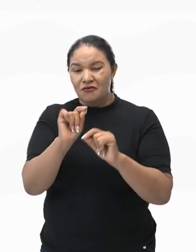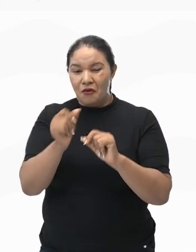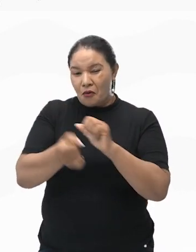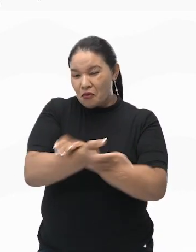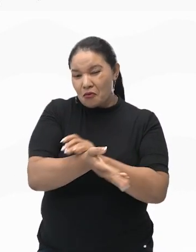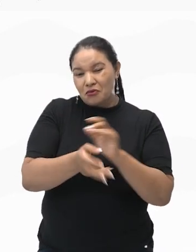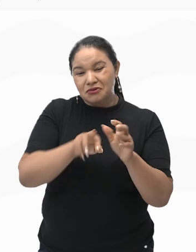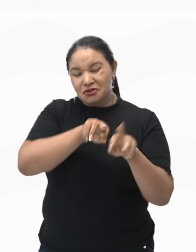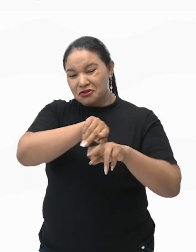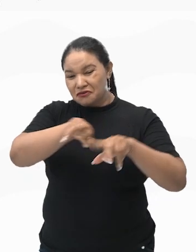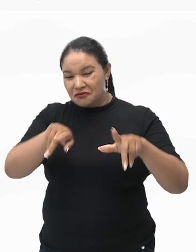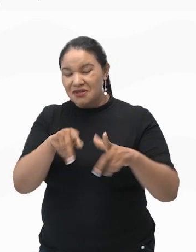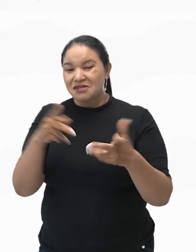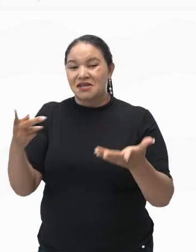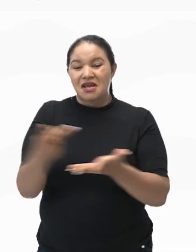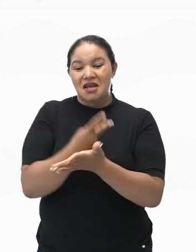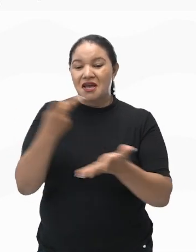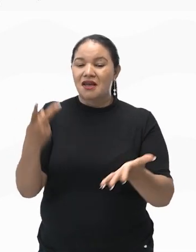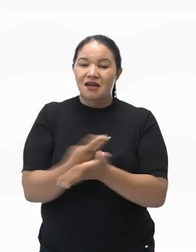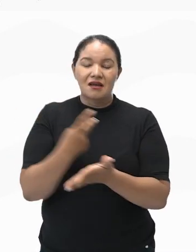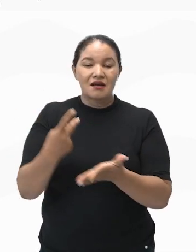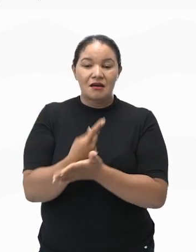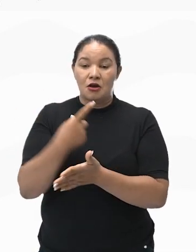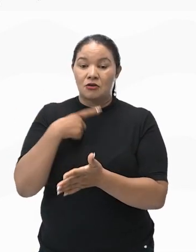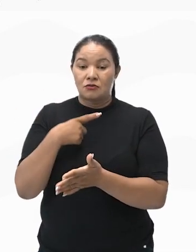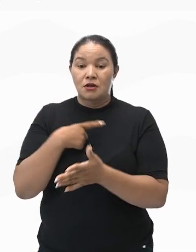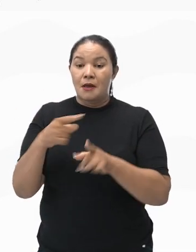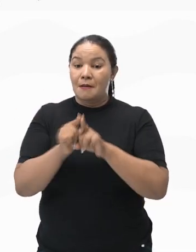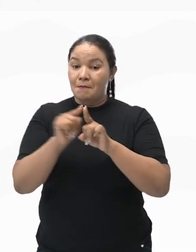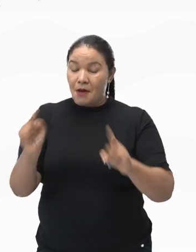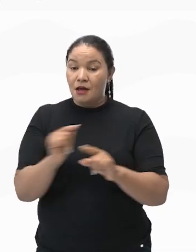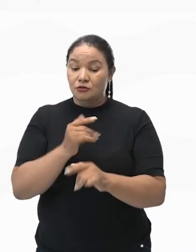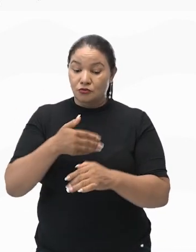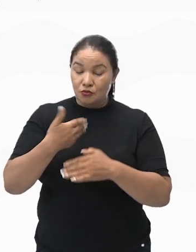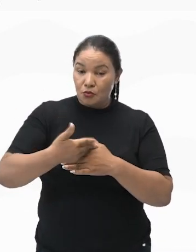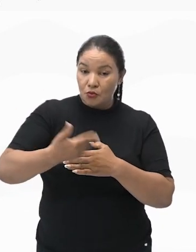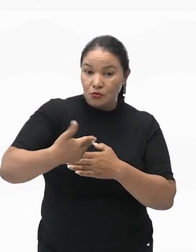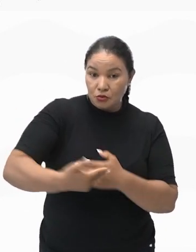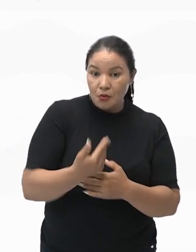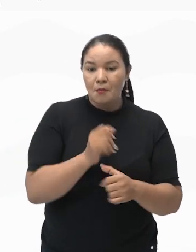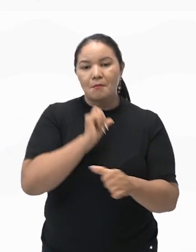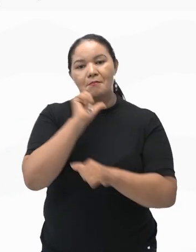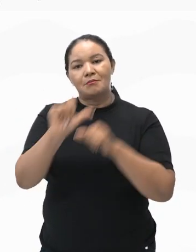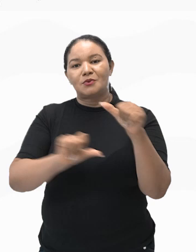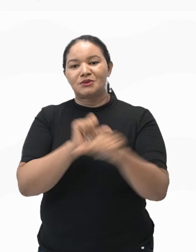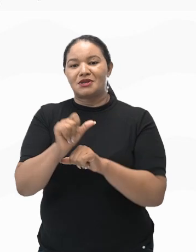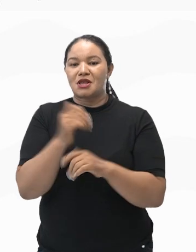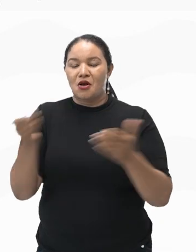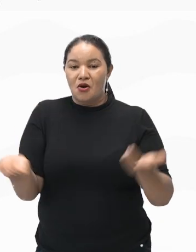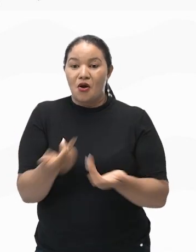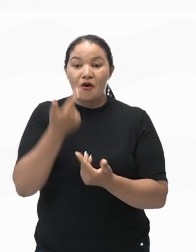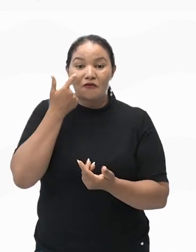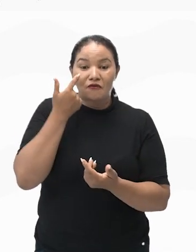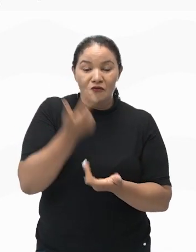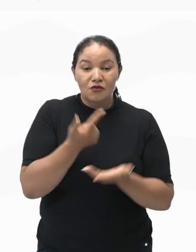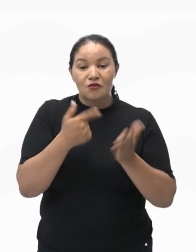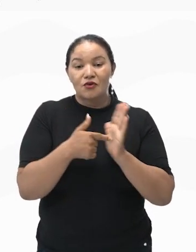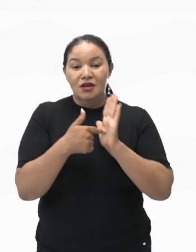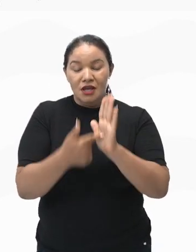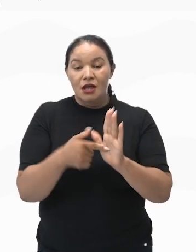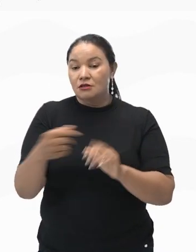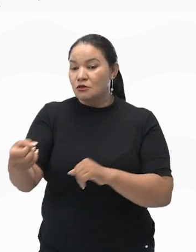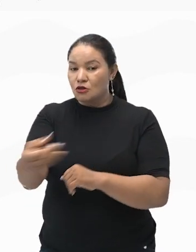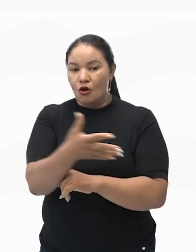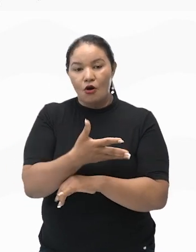corrupção e de ineficiência. Mas com o tempo foi mudando. Nós vimos aí uma nova